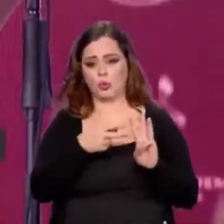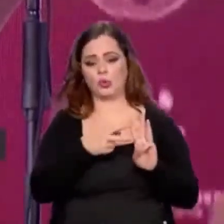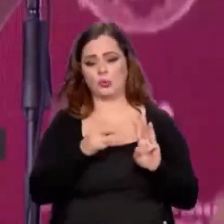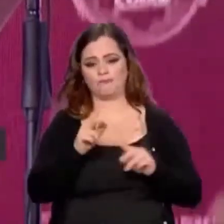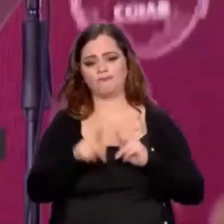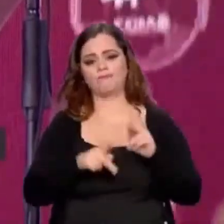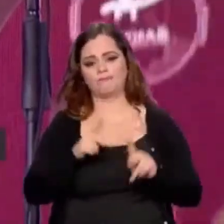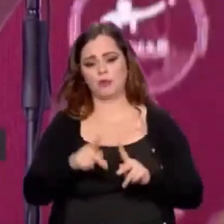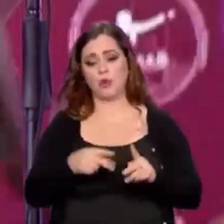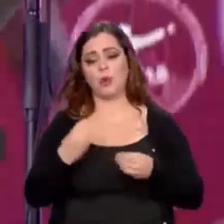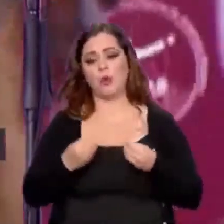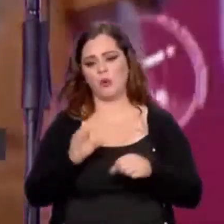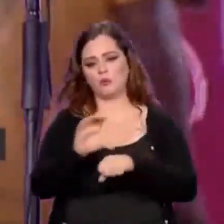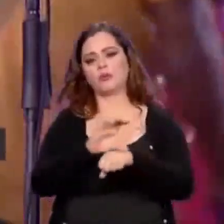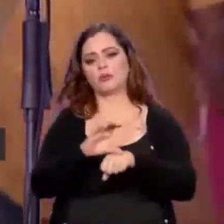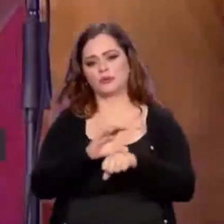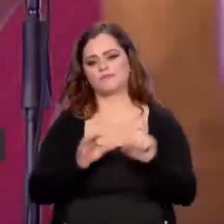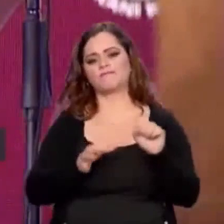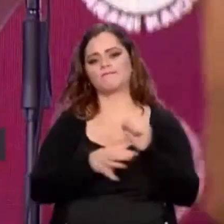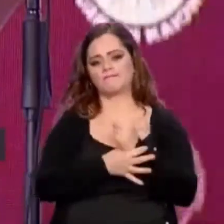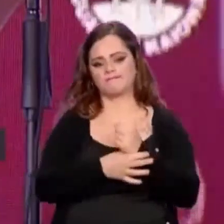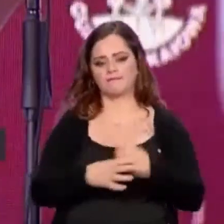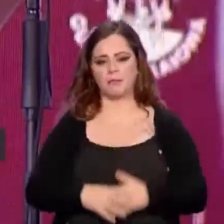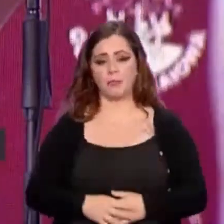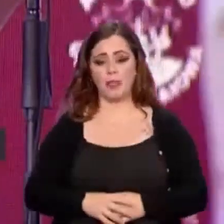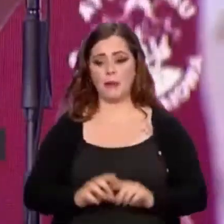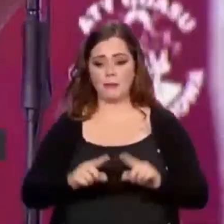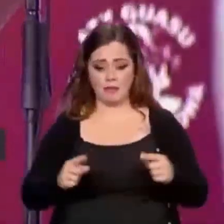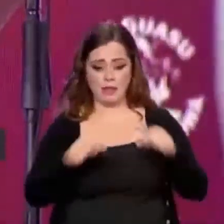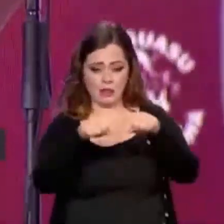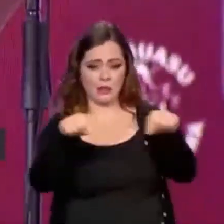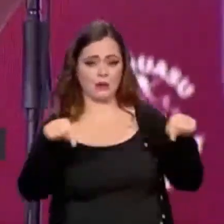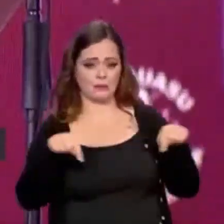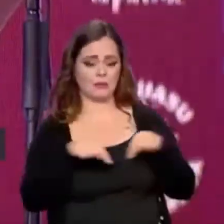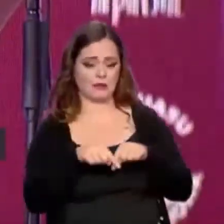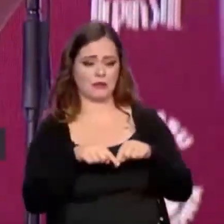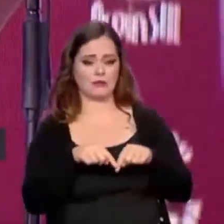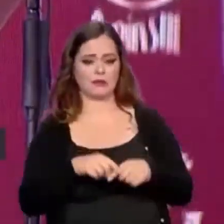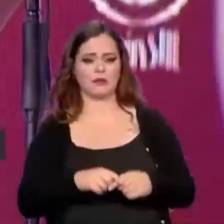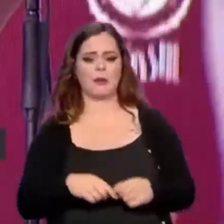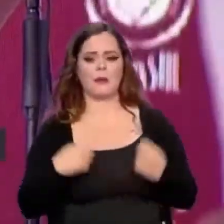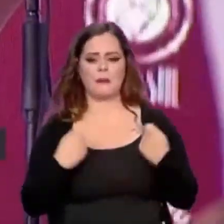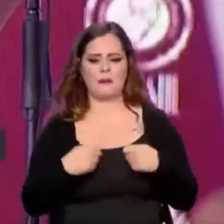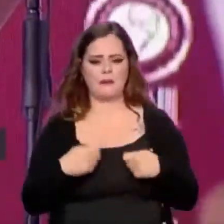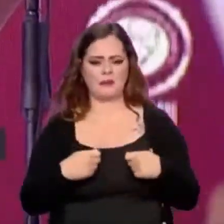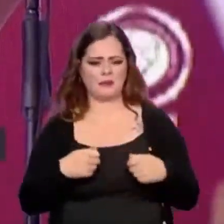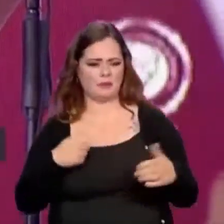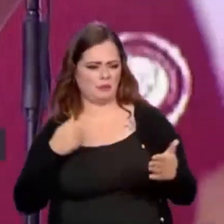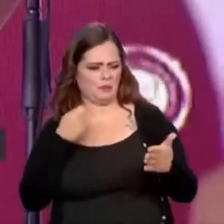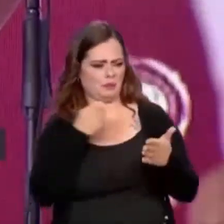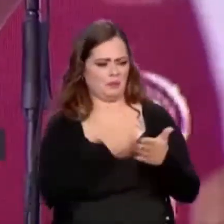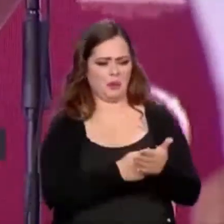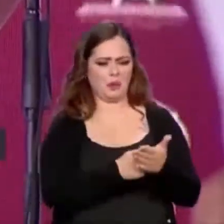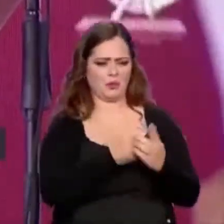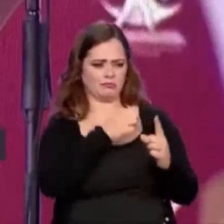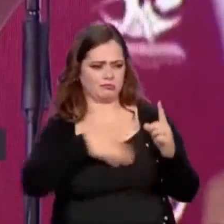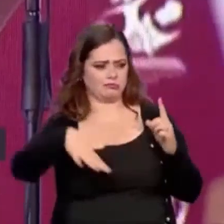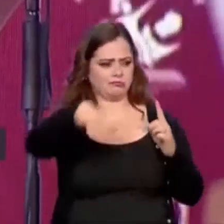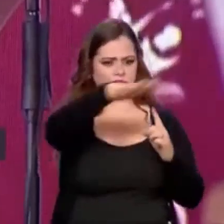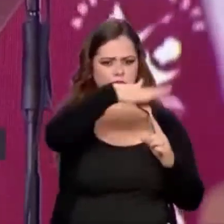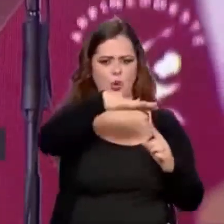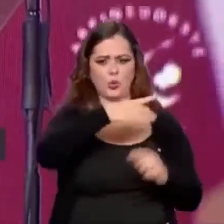a Constituição garante. Essas terras, mesmo demarcadas, estão impactadas por